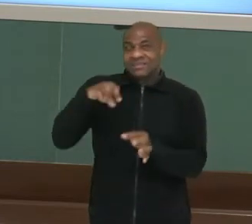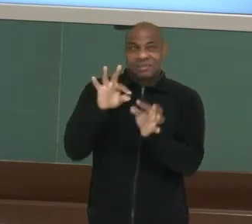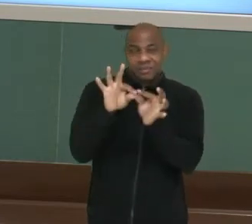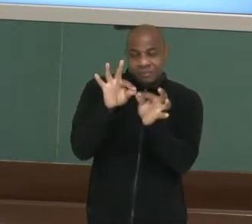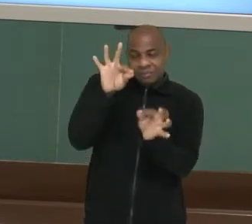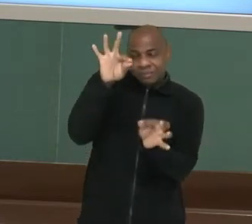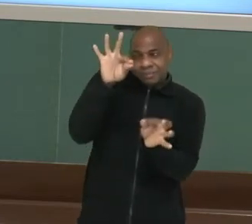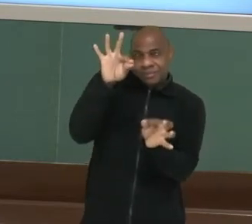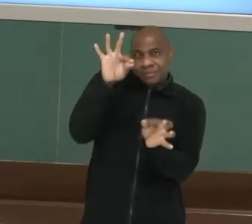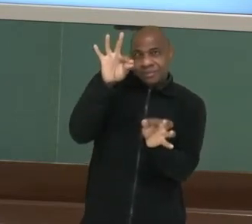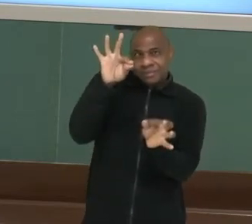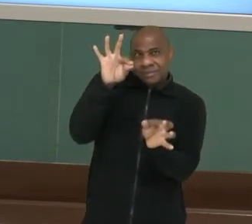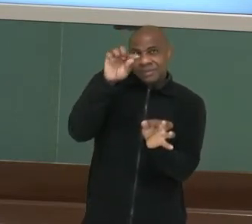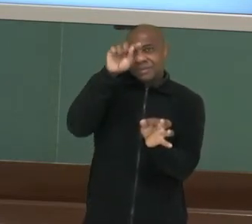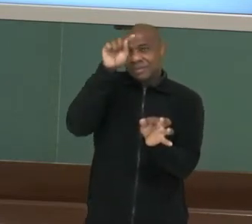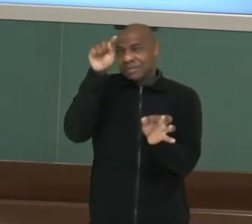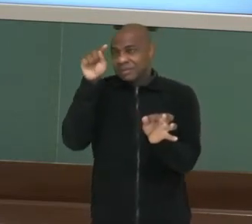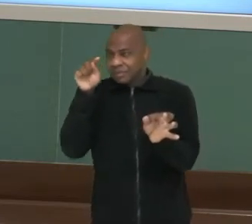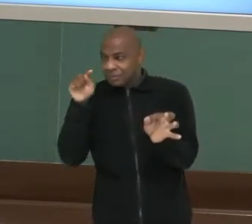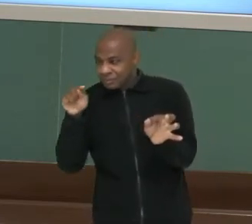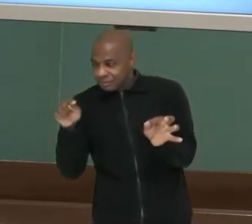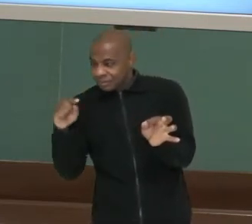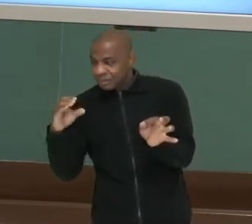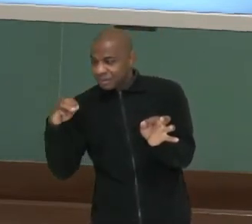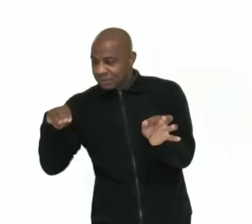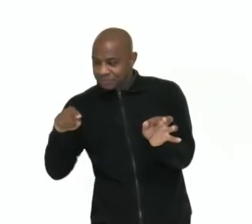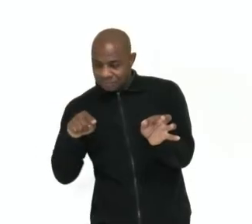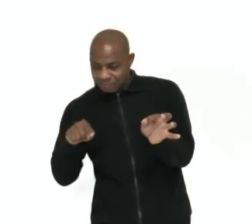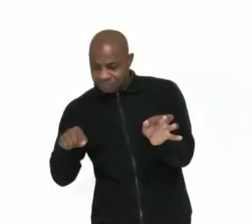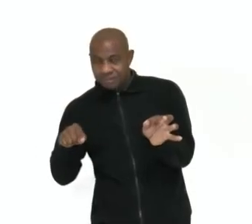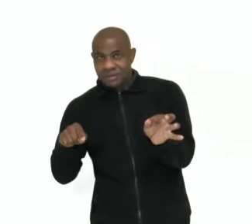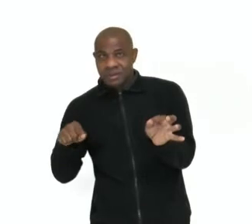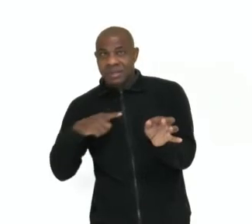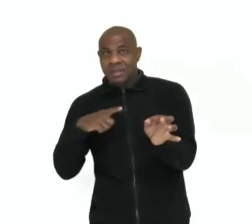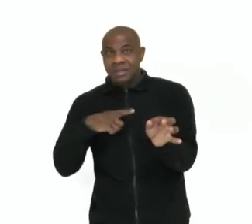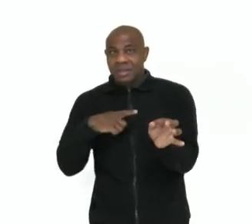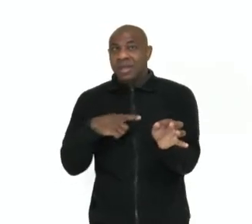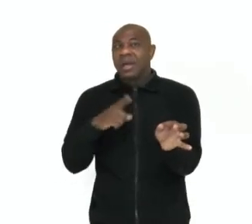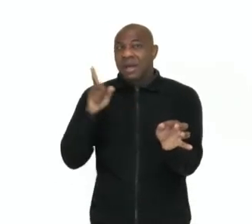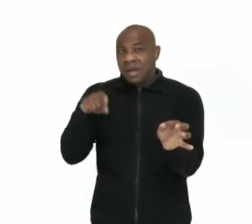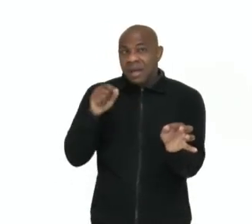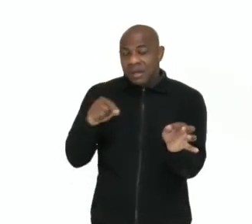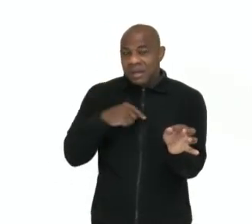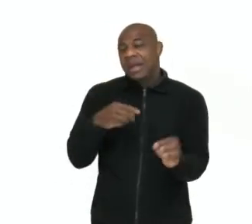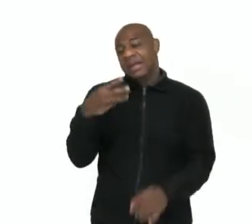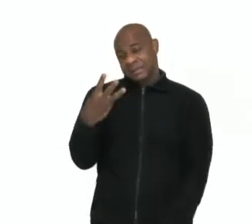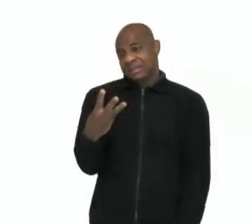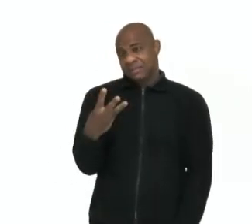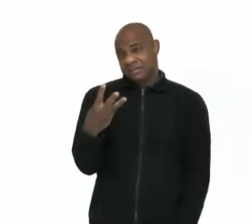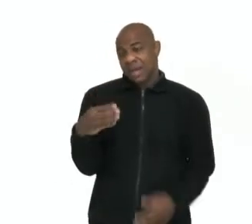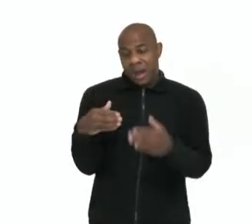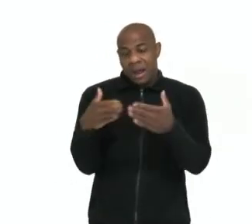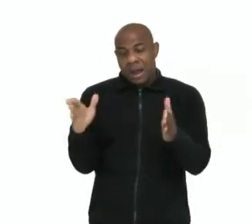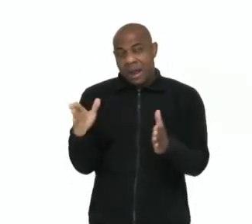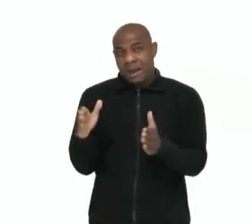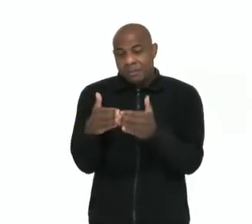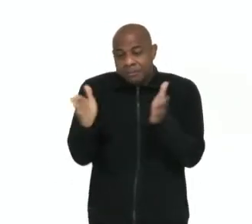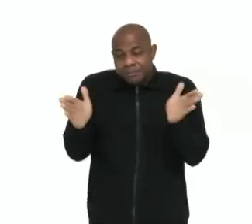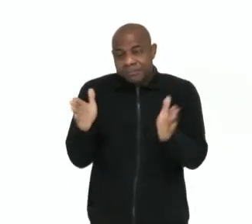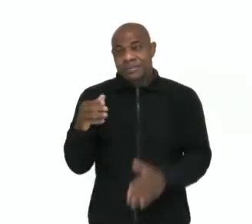centímetros em cima na crista, 3 centímetros embaixo no vale. Então a amplitude dela vale 3. Mas pessoal, olha só